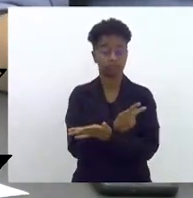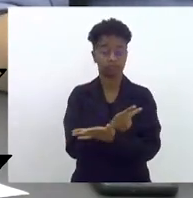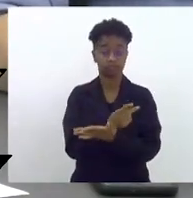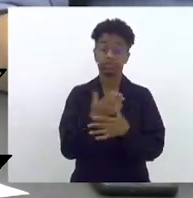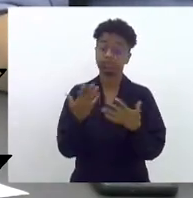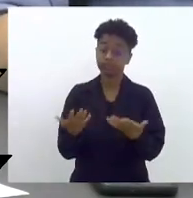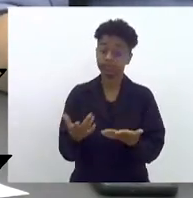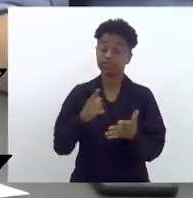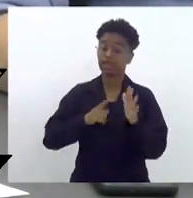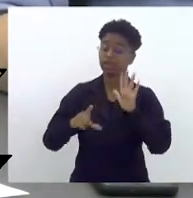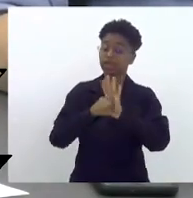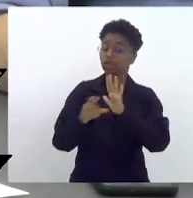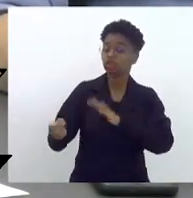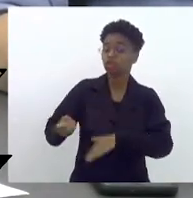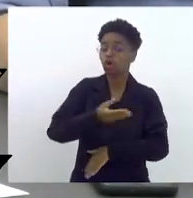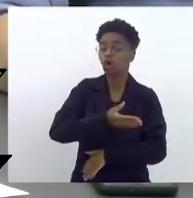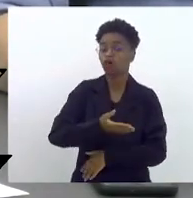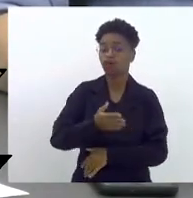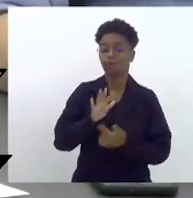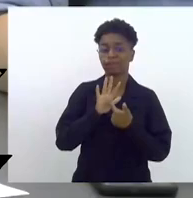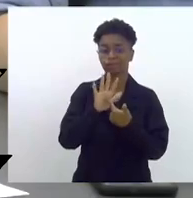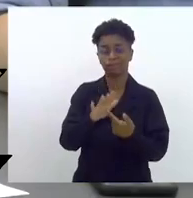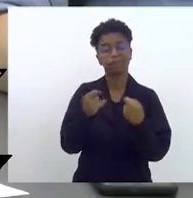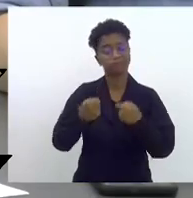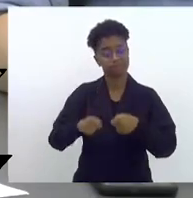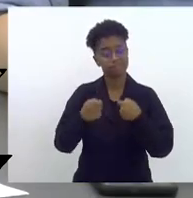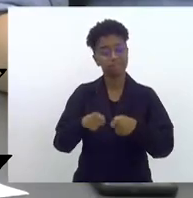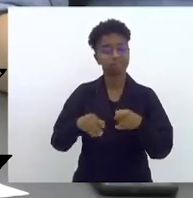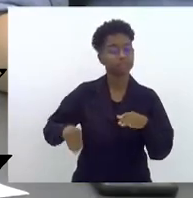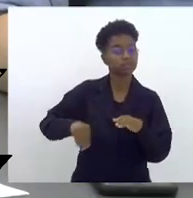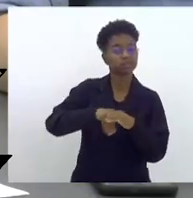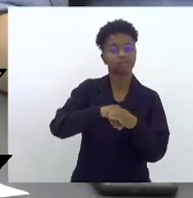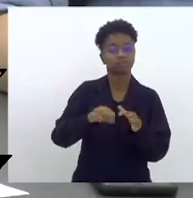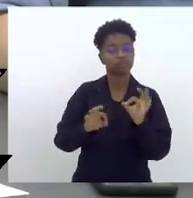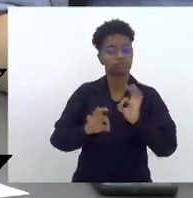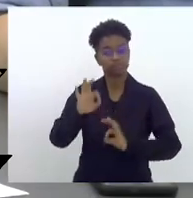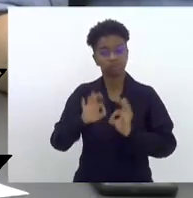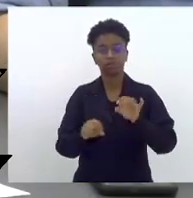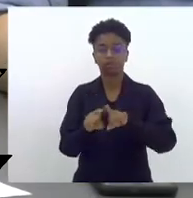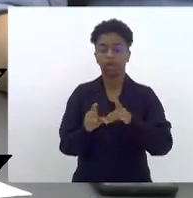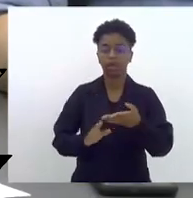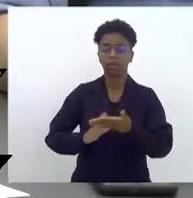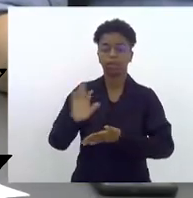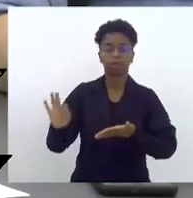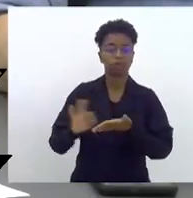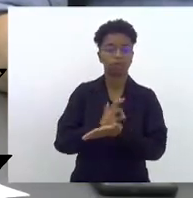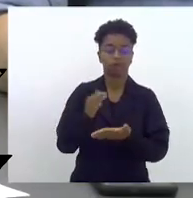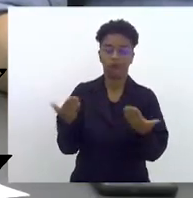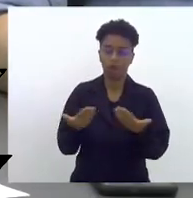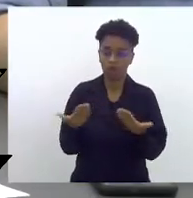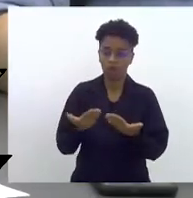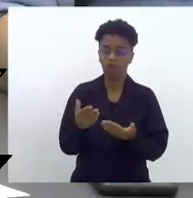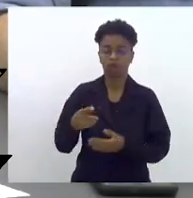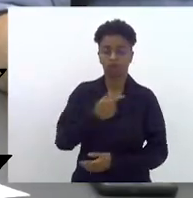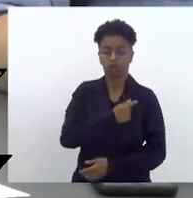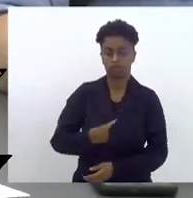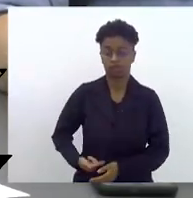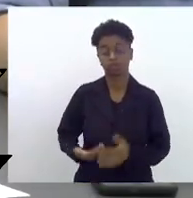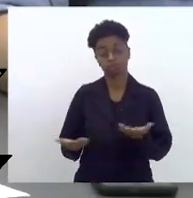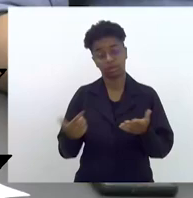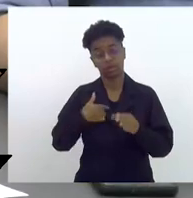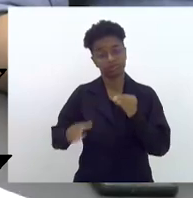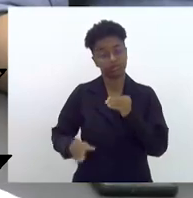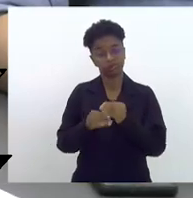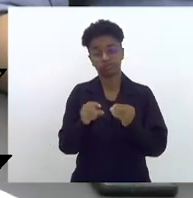aí ela já tem uma lei nova que diz que deve internarizar e que foi sancionada pelo atual Governador então era essa minha observação